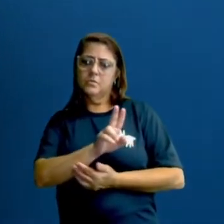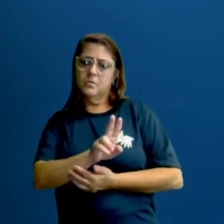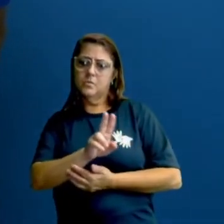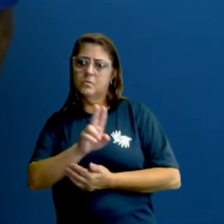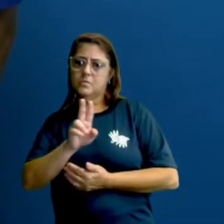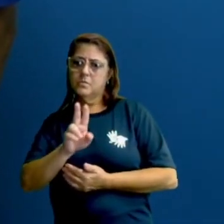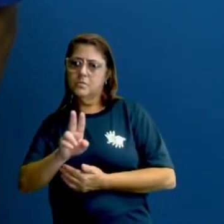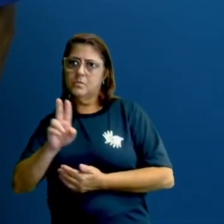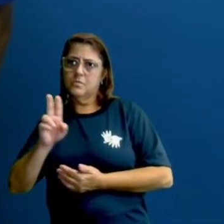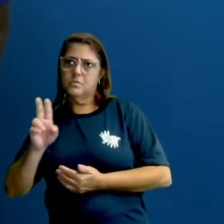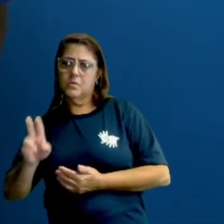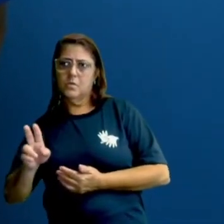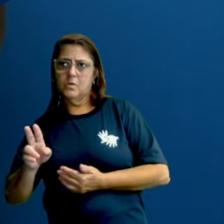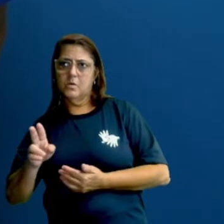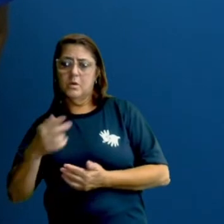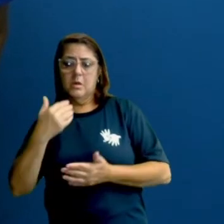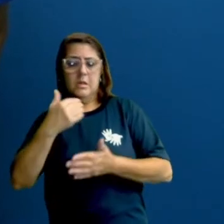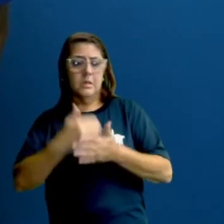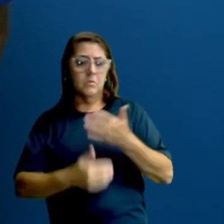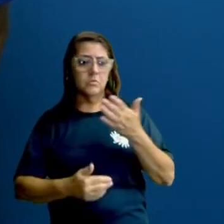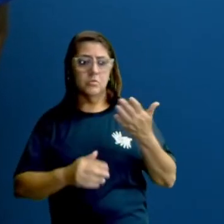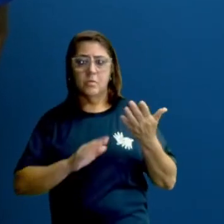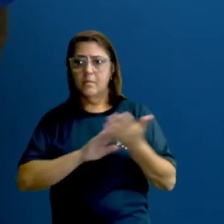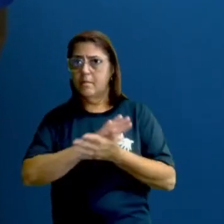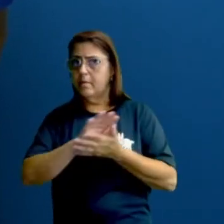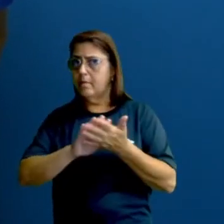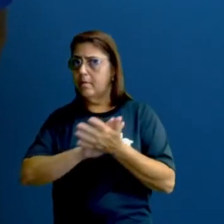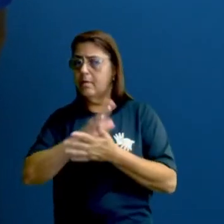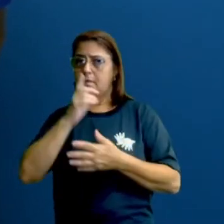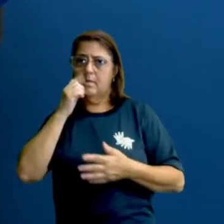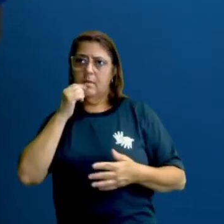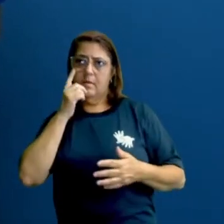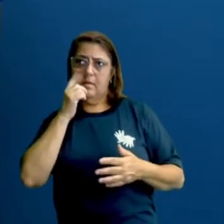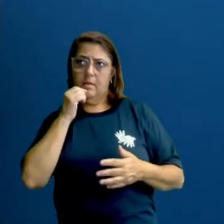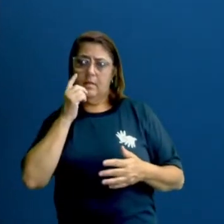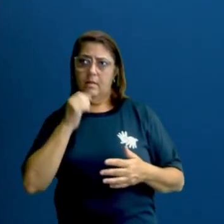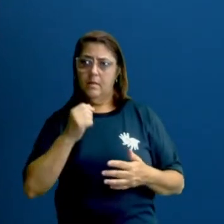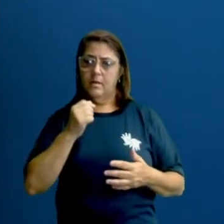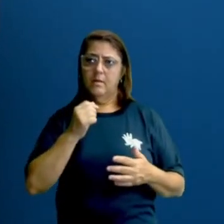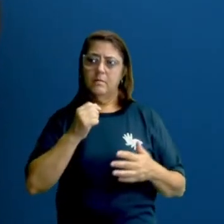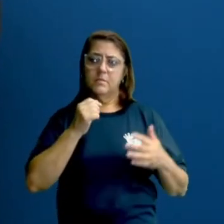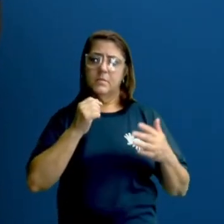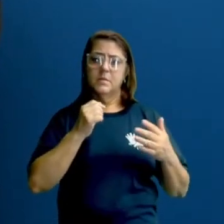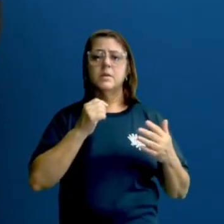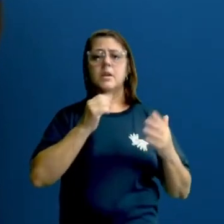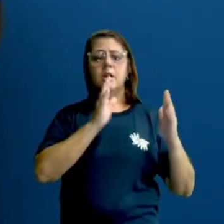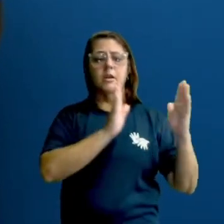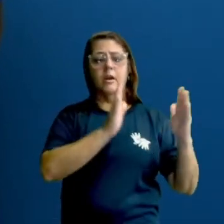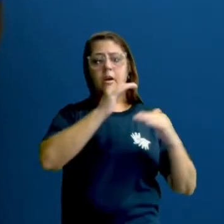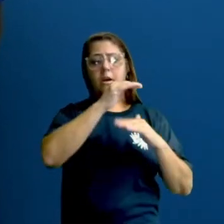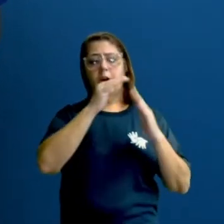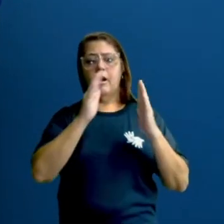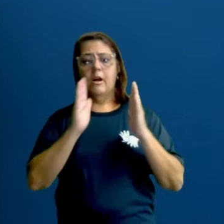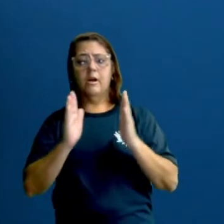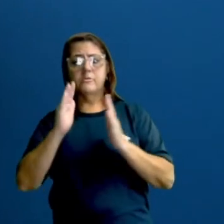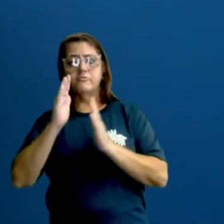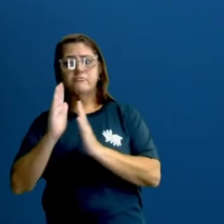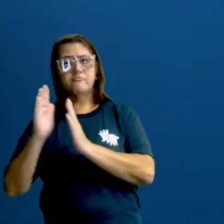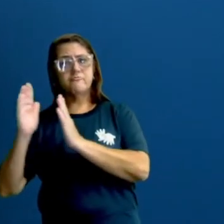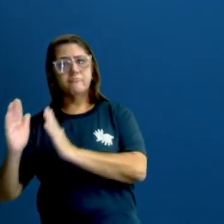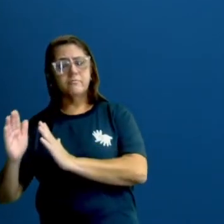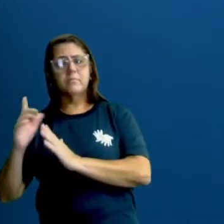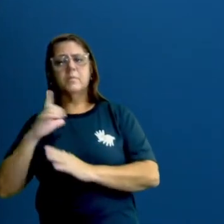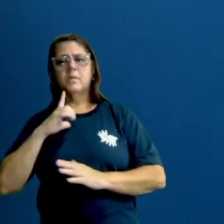não sobra nenhum lápis e as caixas ficam com a mesma quantidade de lápis.